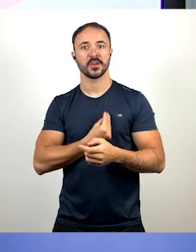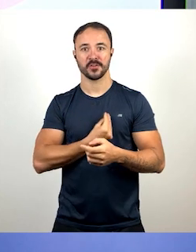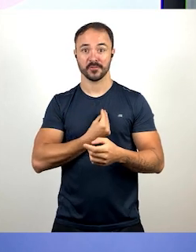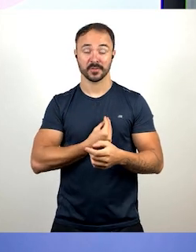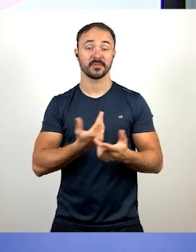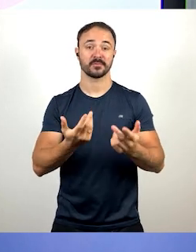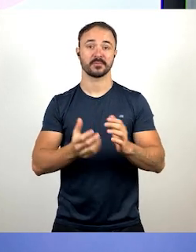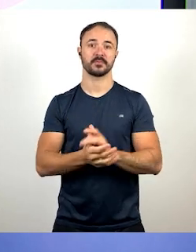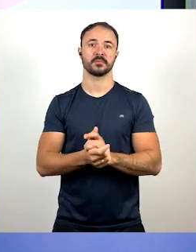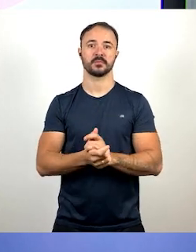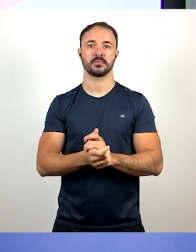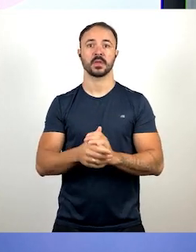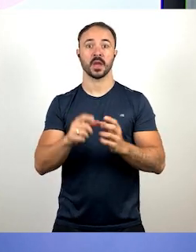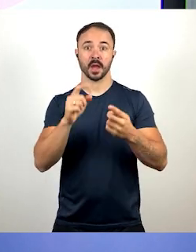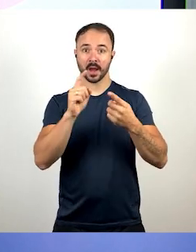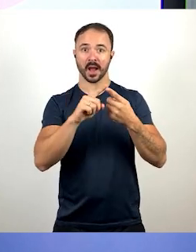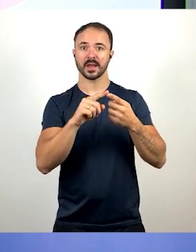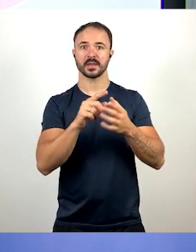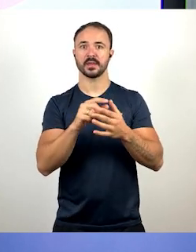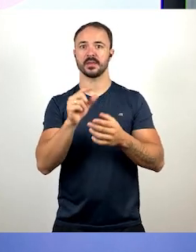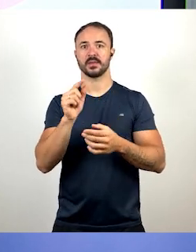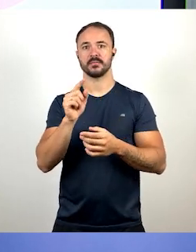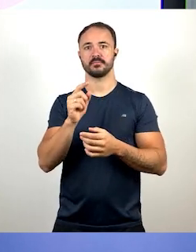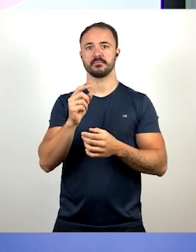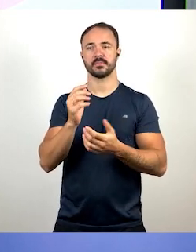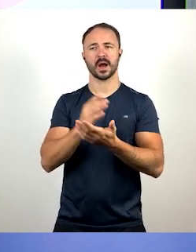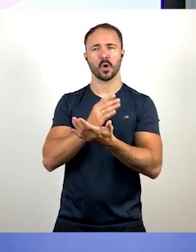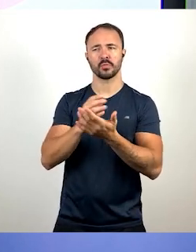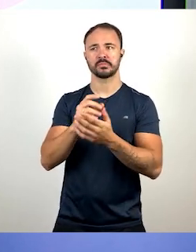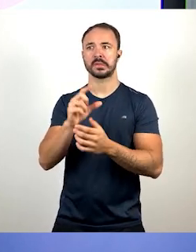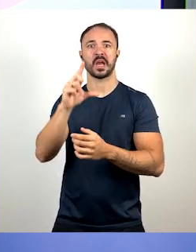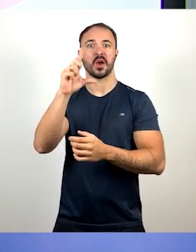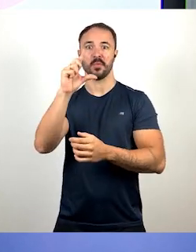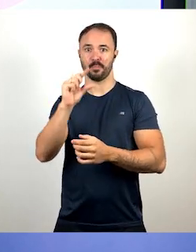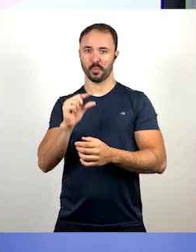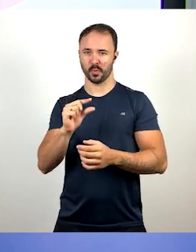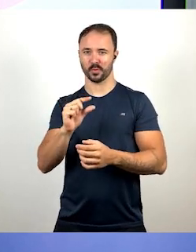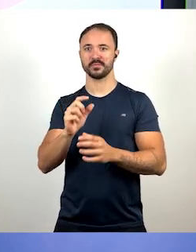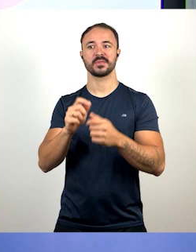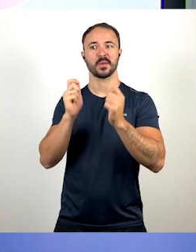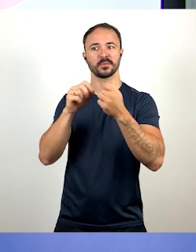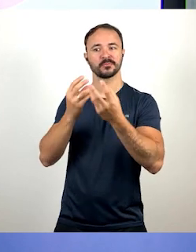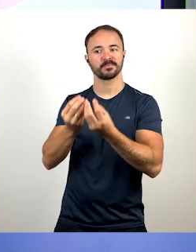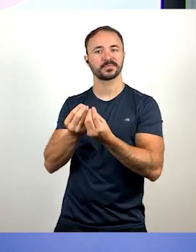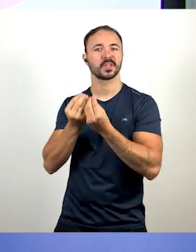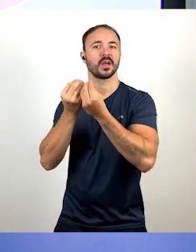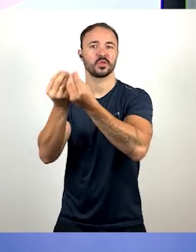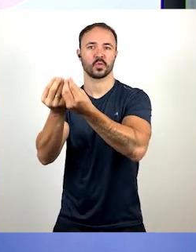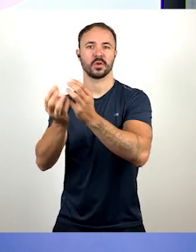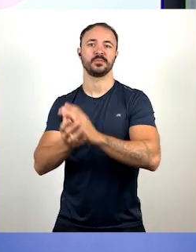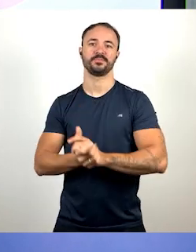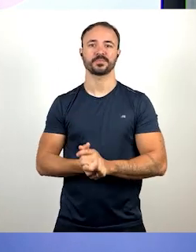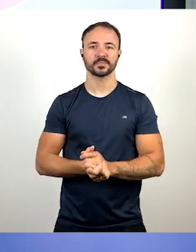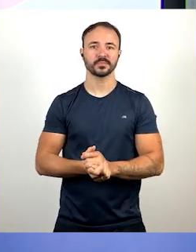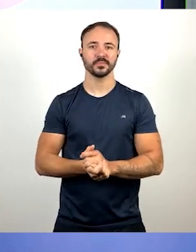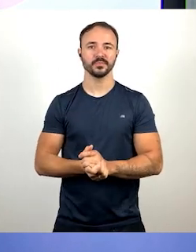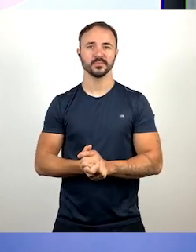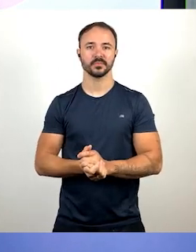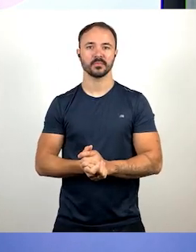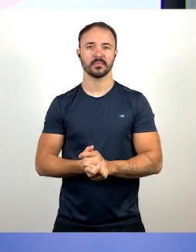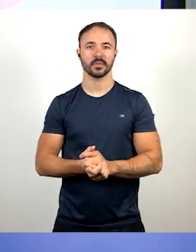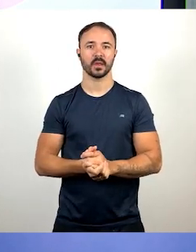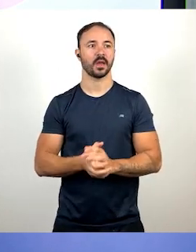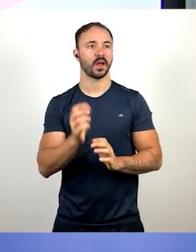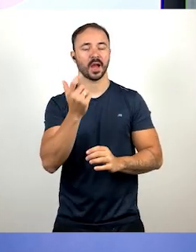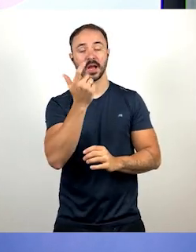vivos. É um dos poucos órgãos que se doa vivo. A maior parte, no caso, se doa